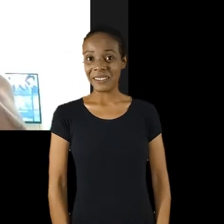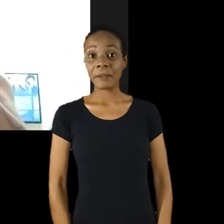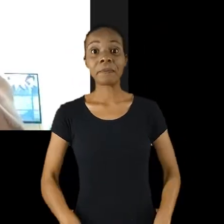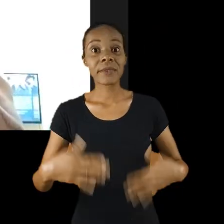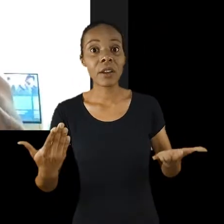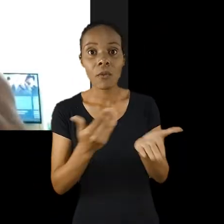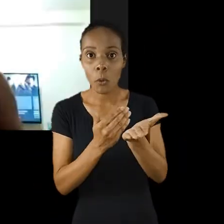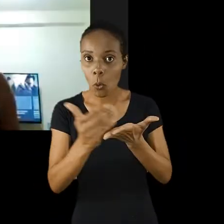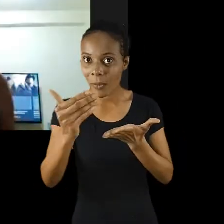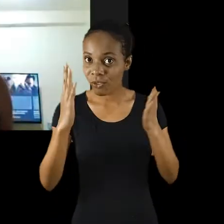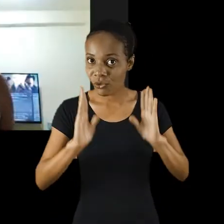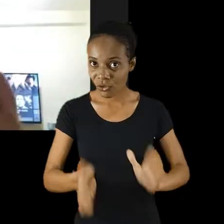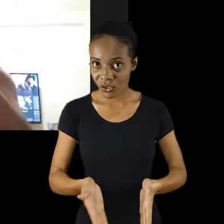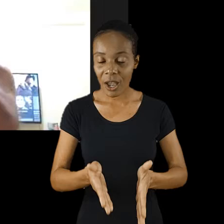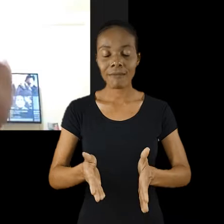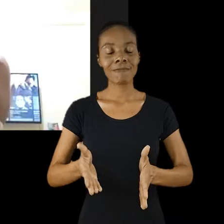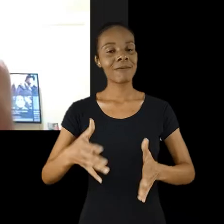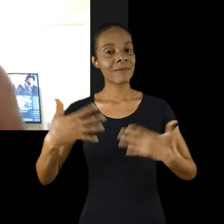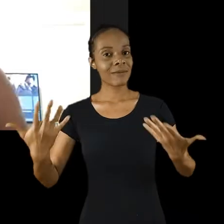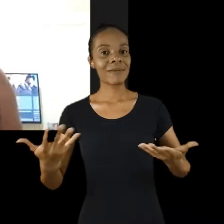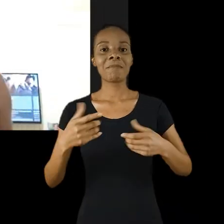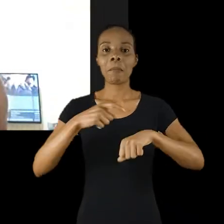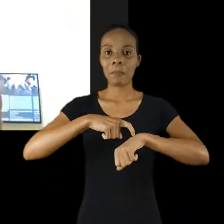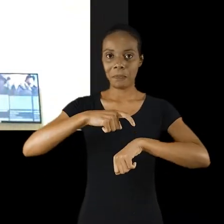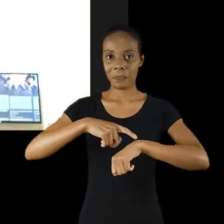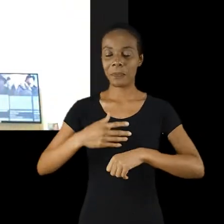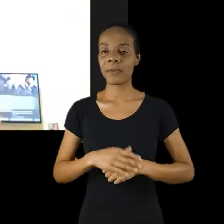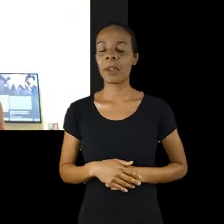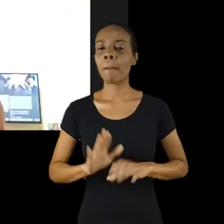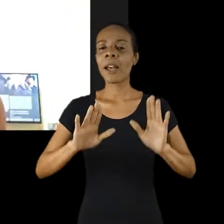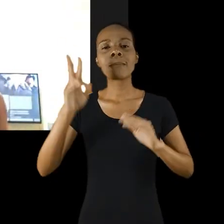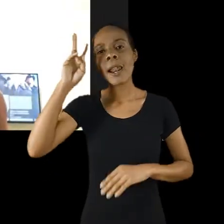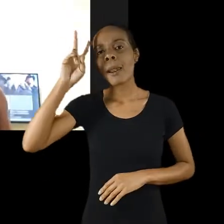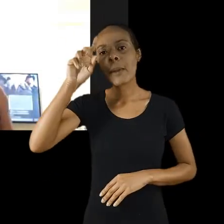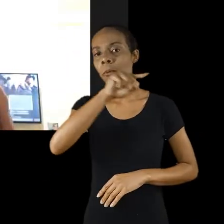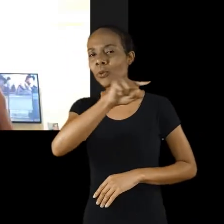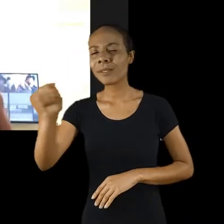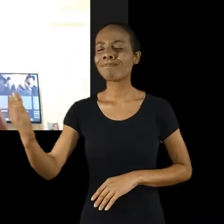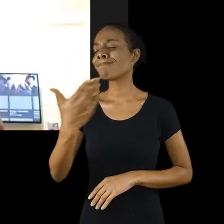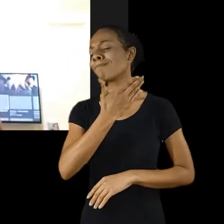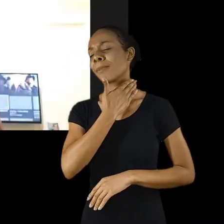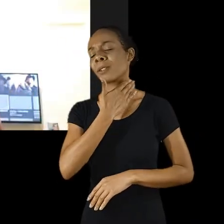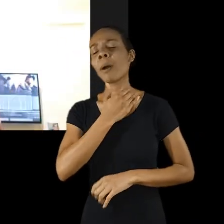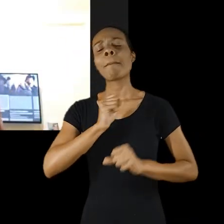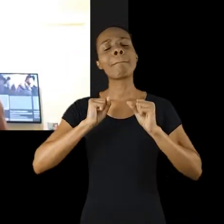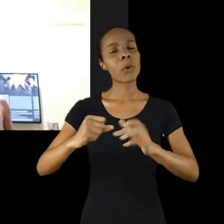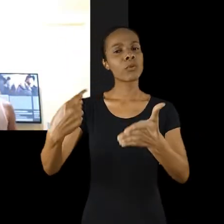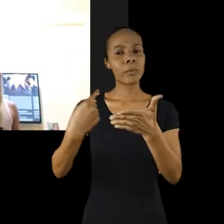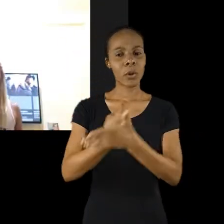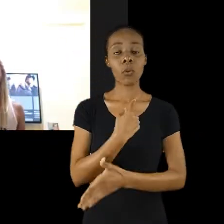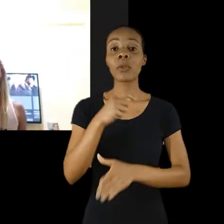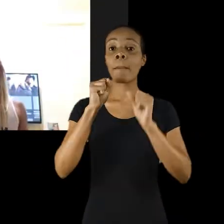Então vamos começar já nesse clima. E aí, só para lembrar, isso é um bate-papo mesmo, gente. Pode fazer pergunta,